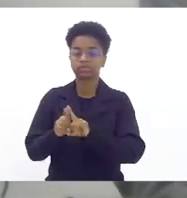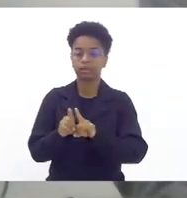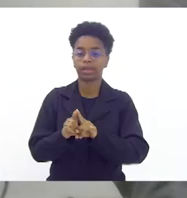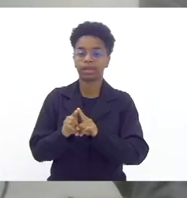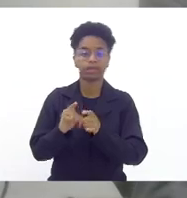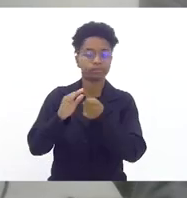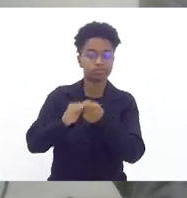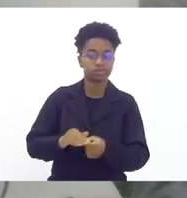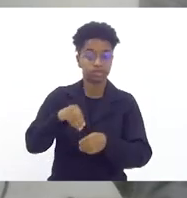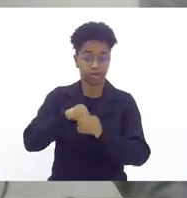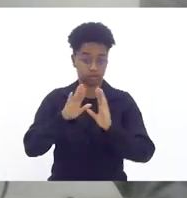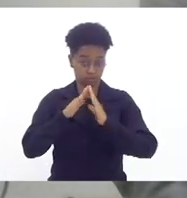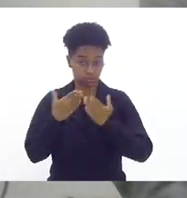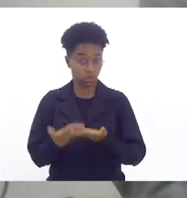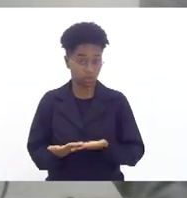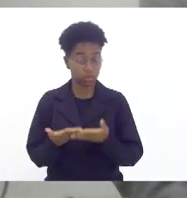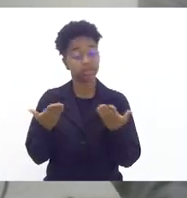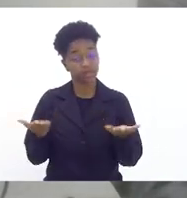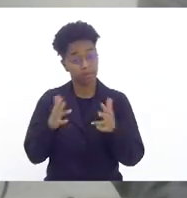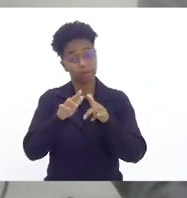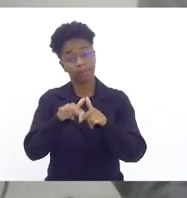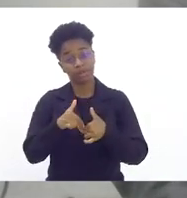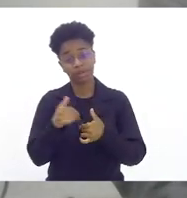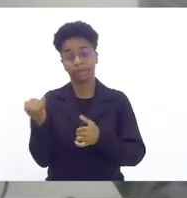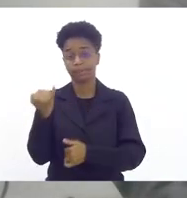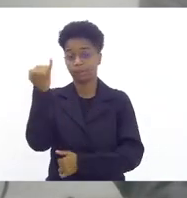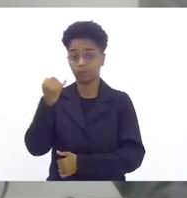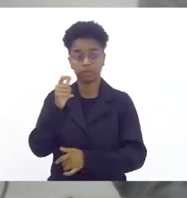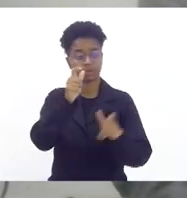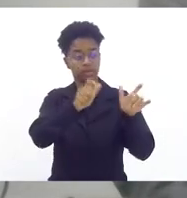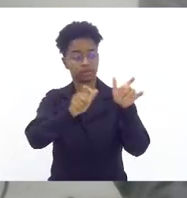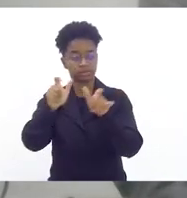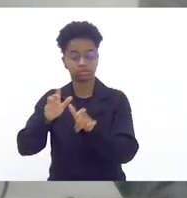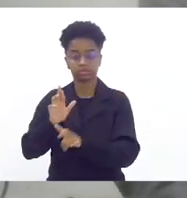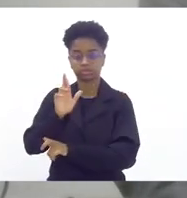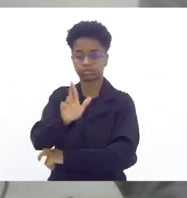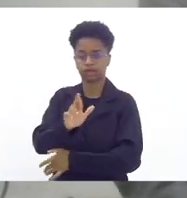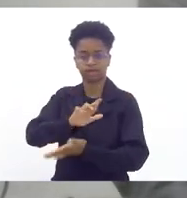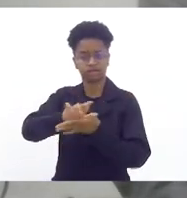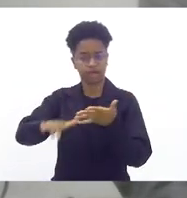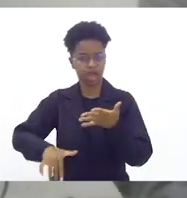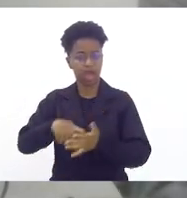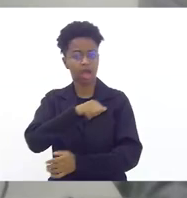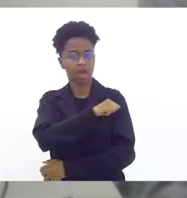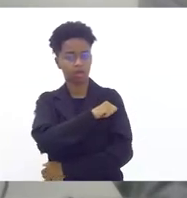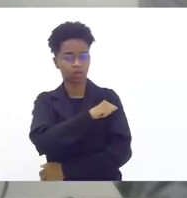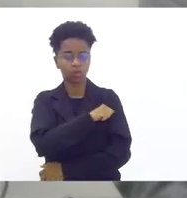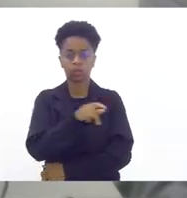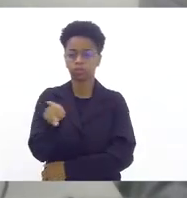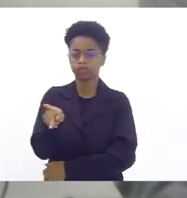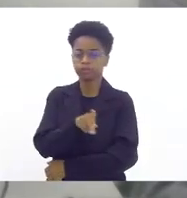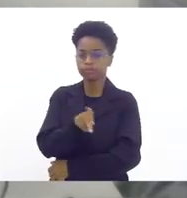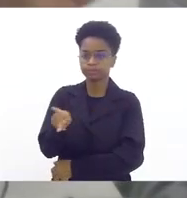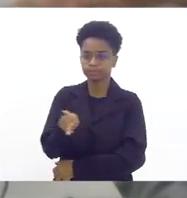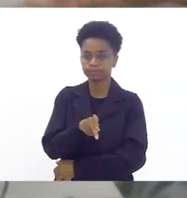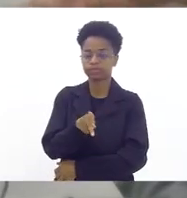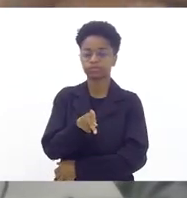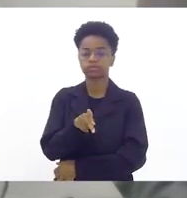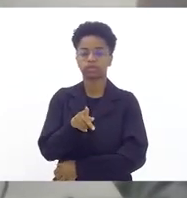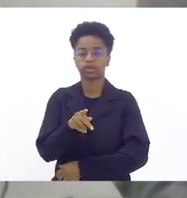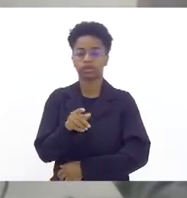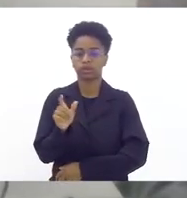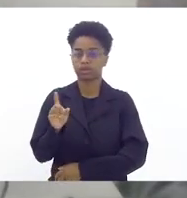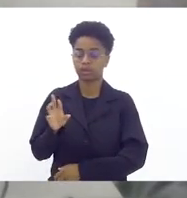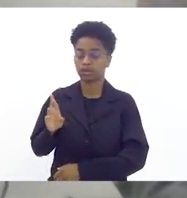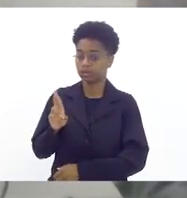dentro das escolas. E aí é que entra a importância de estarem aqui vários representantes, alunos, professores, as entidades,